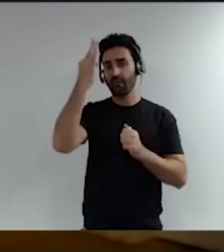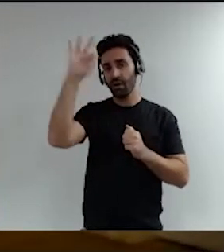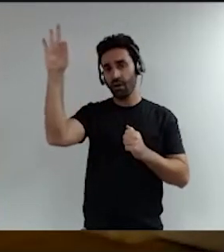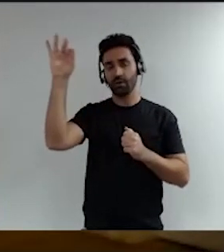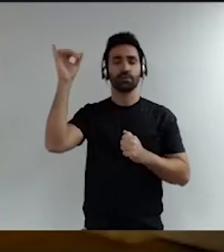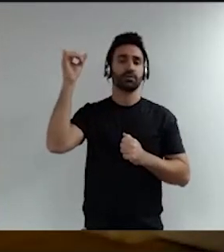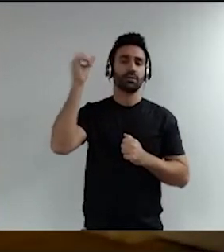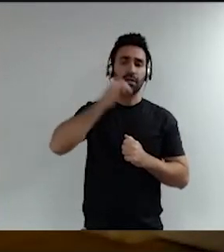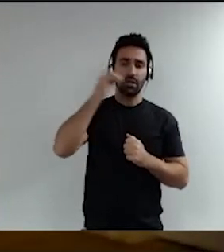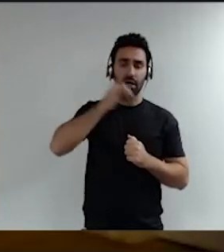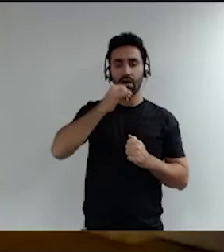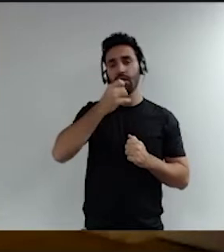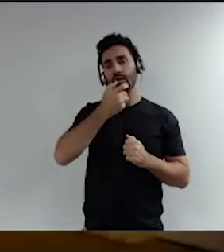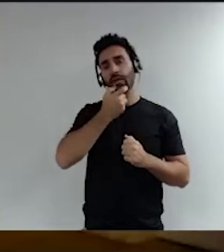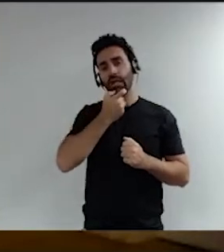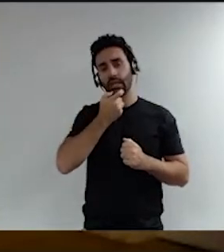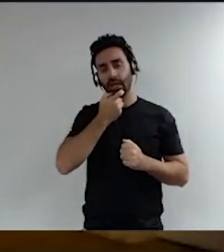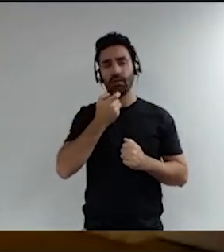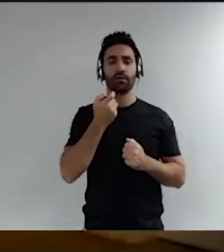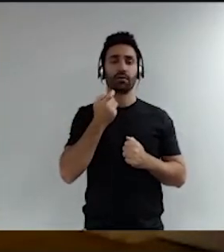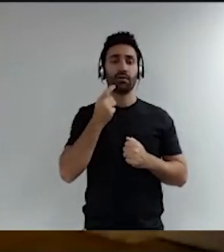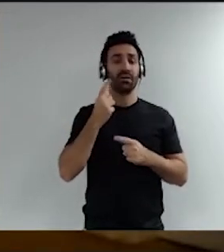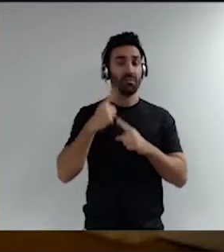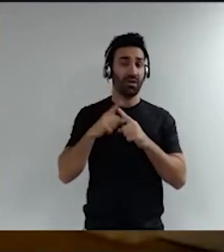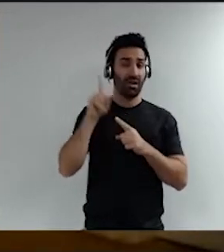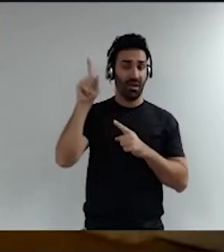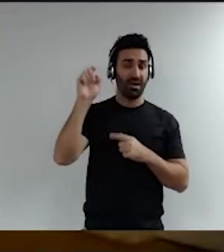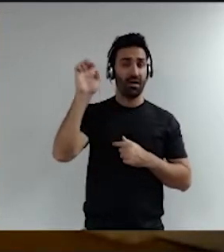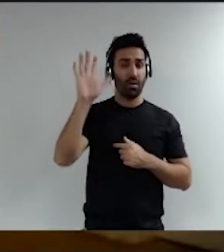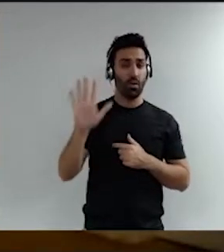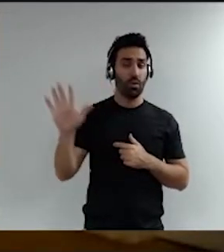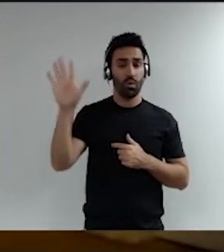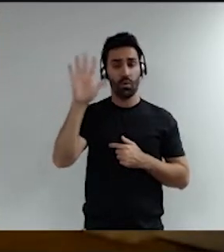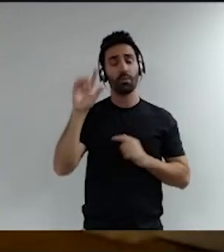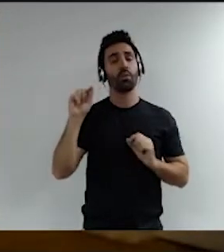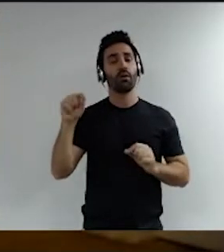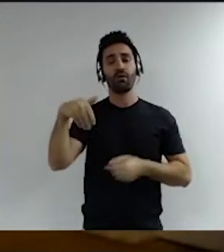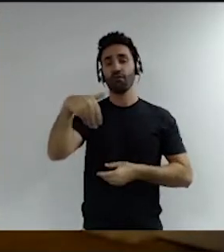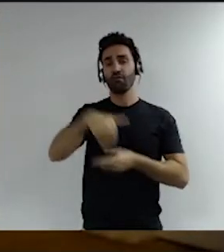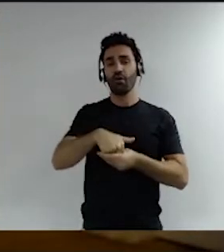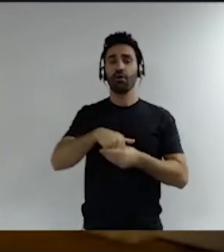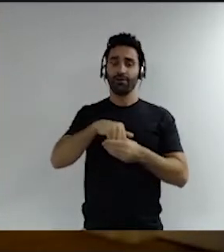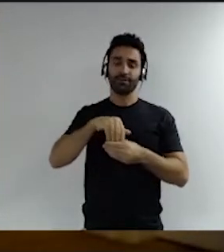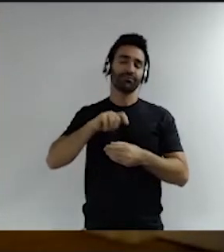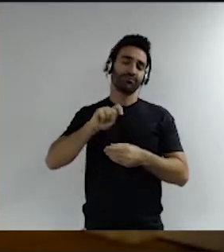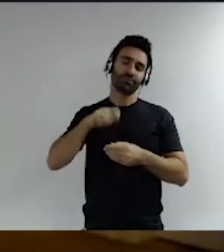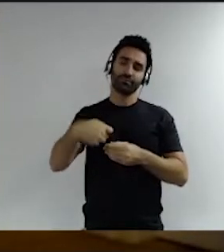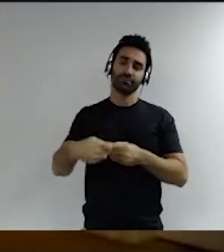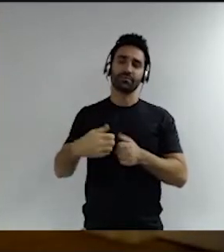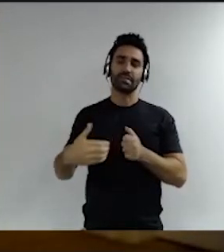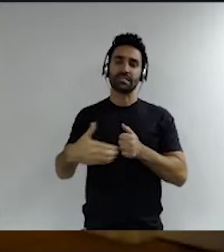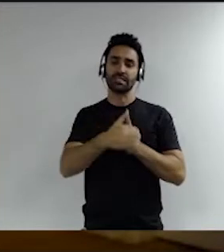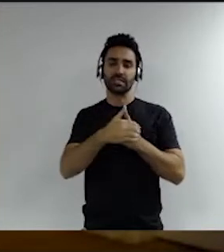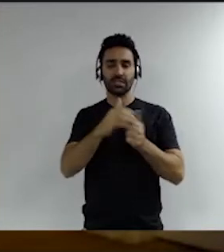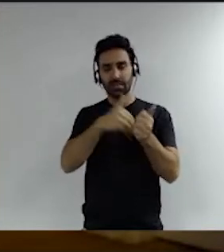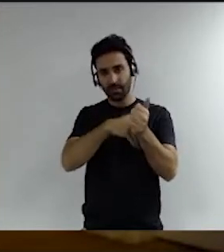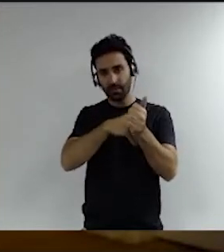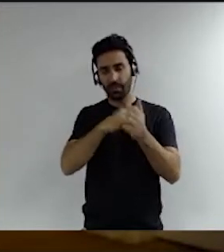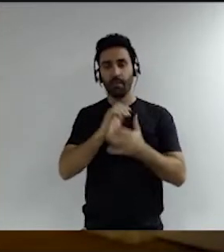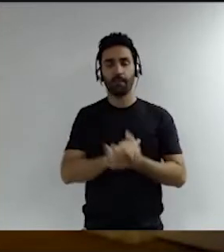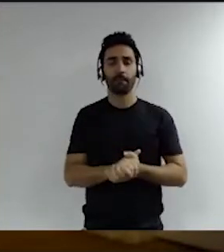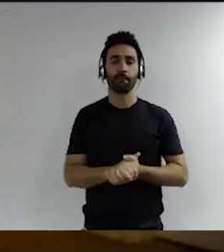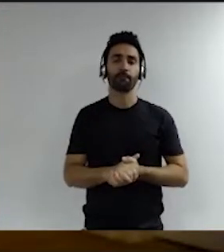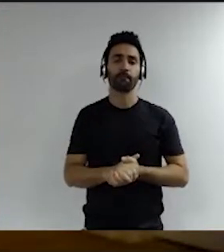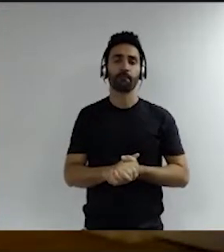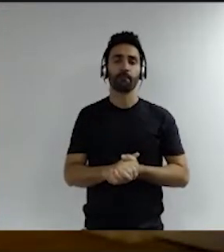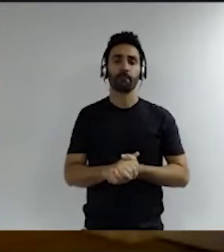Itália, na Inglaterra, porque lá o voto é secreto. A